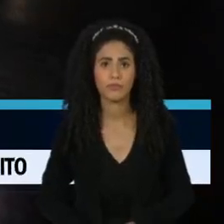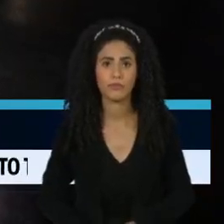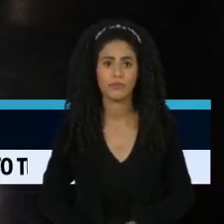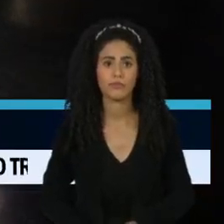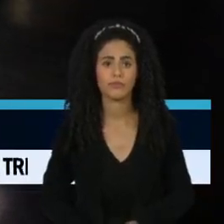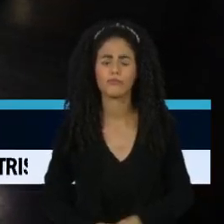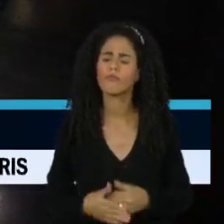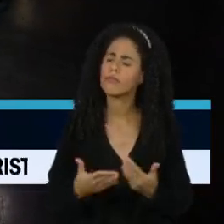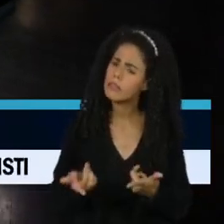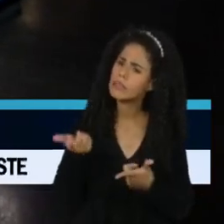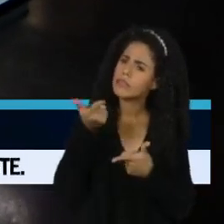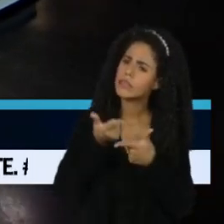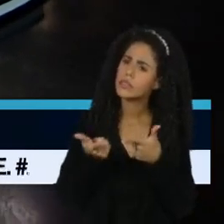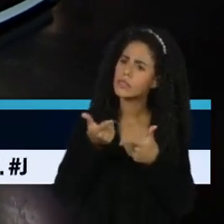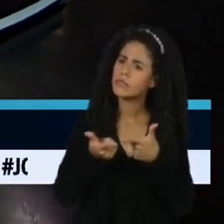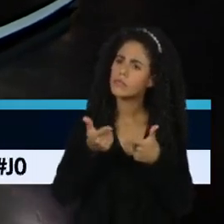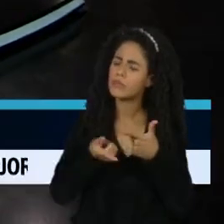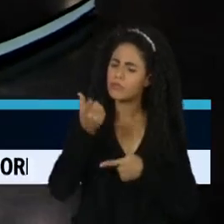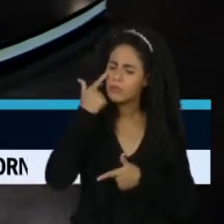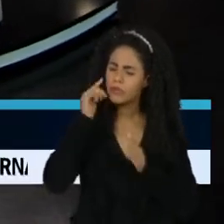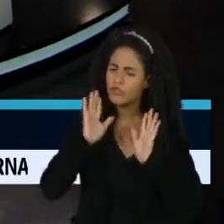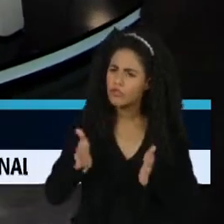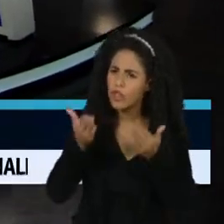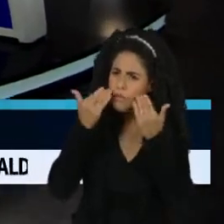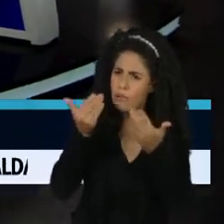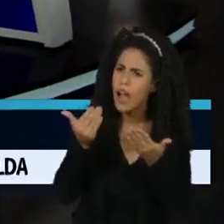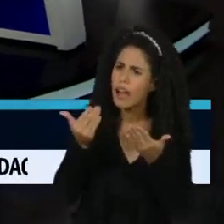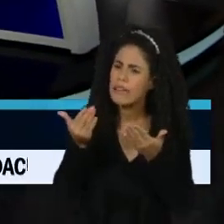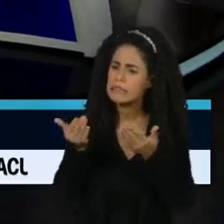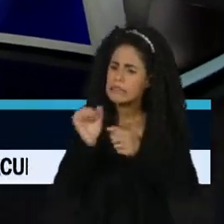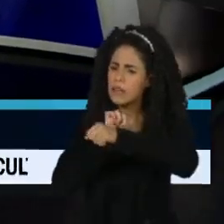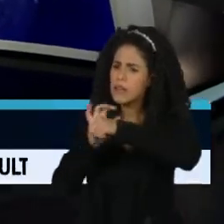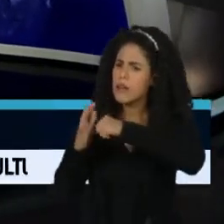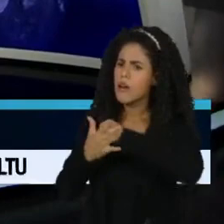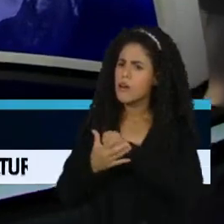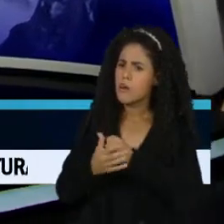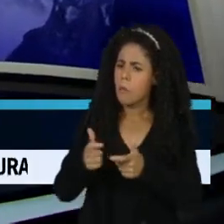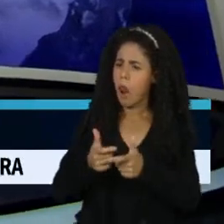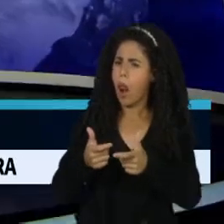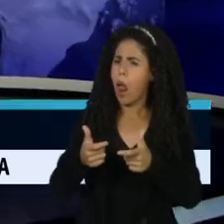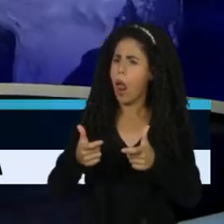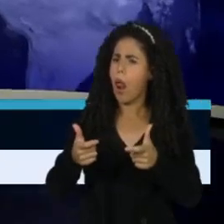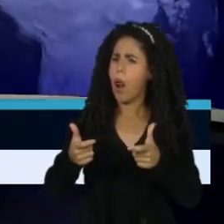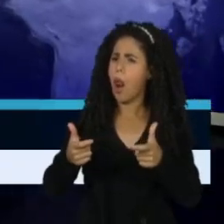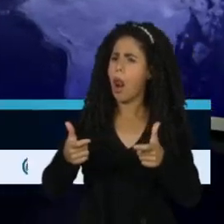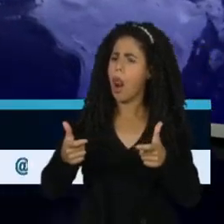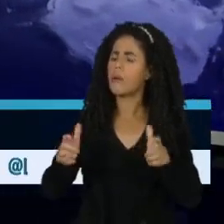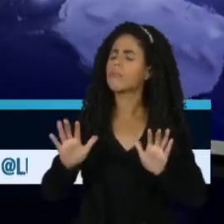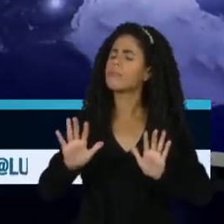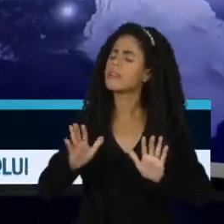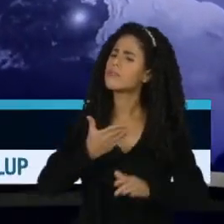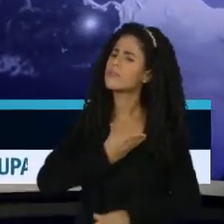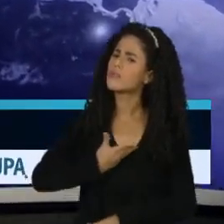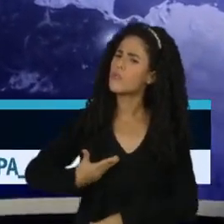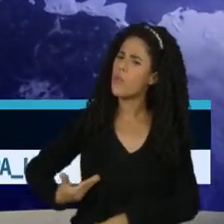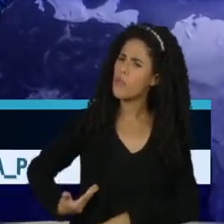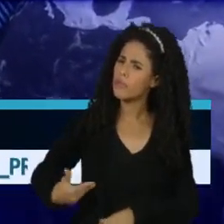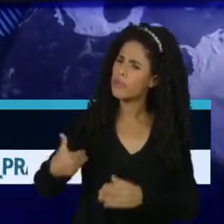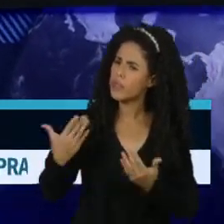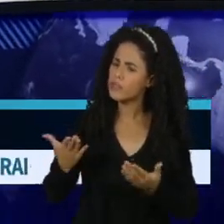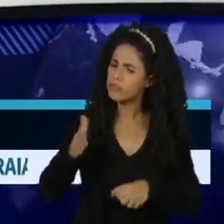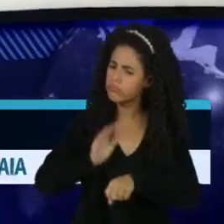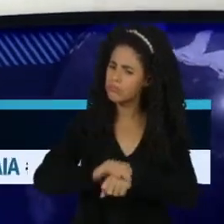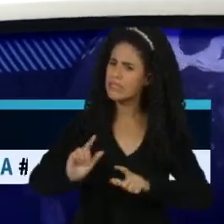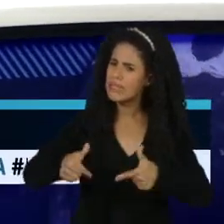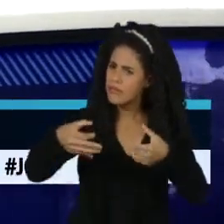Fábio, essa situação era até certo ponto previsível, né? A pandemia desarranjou as cadeias globais de produção. A questão é, o governo tem gerido de forma